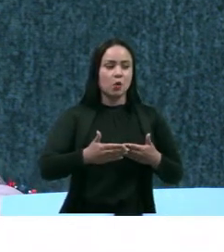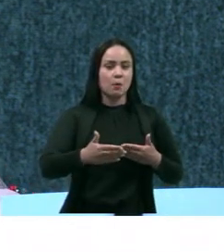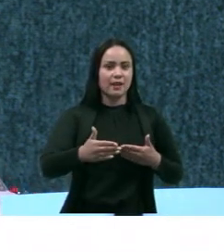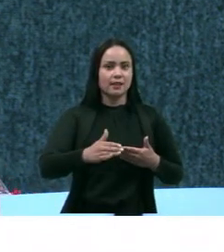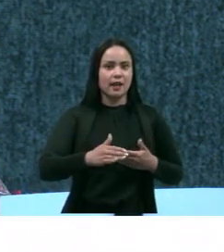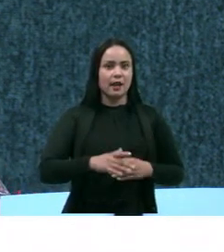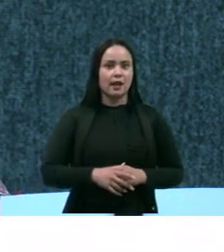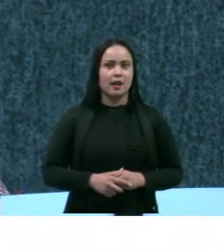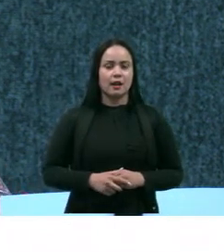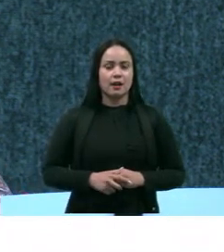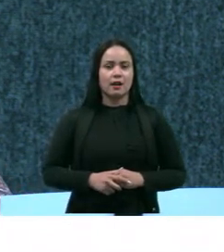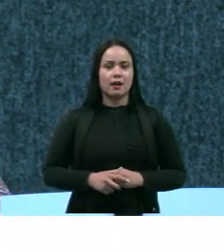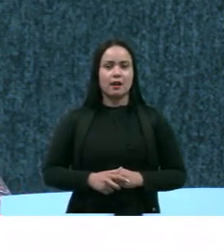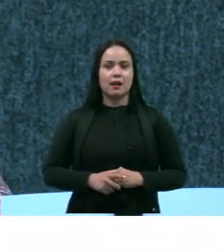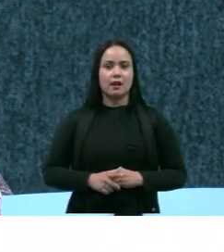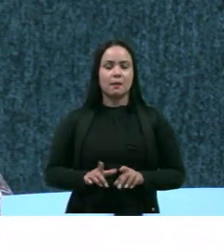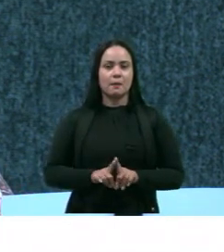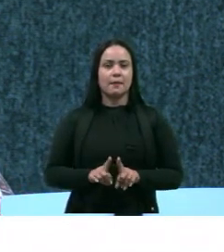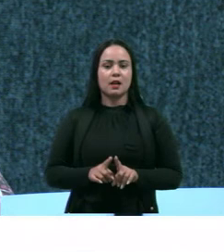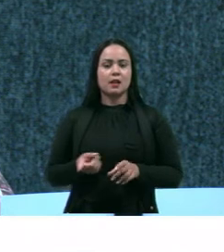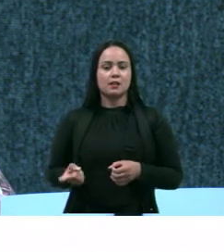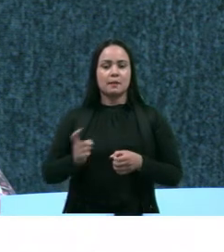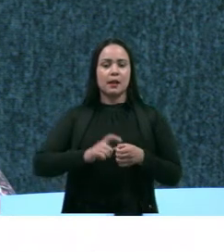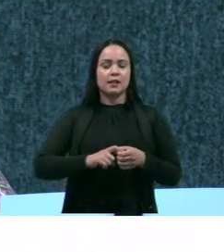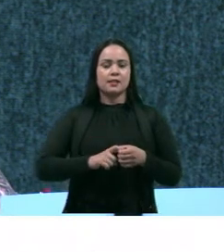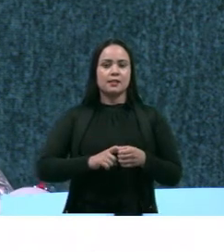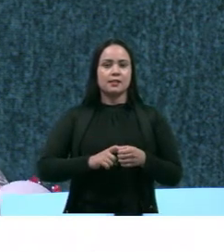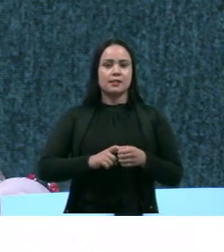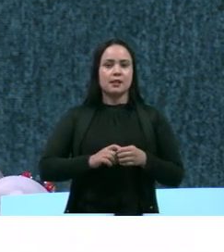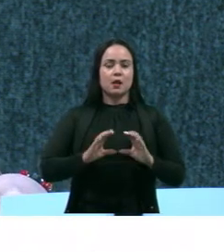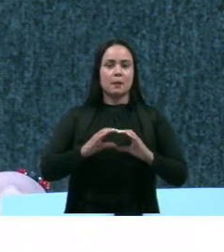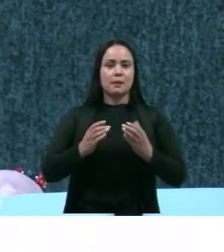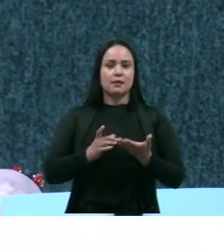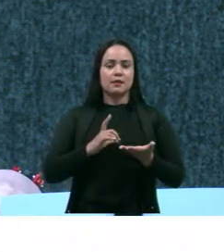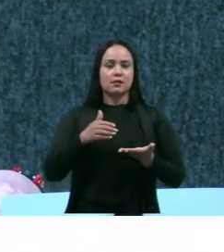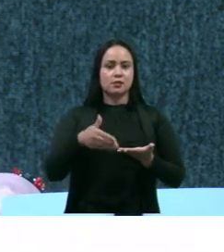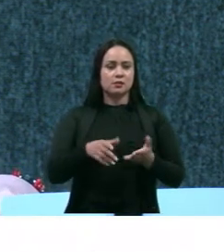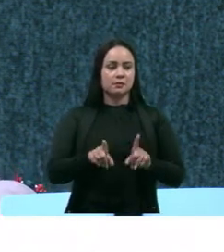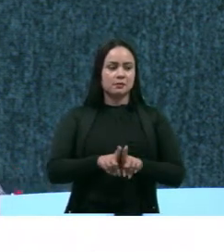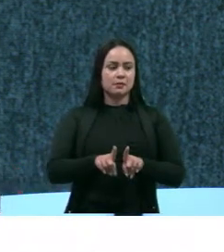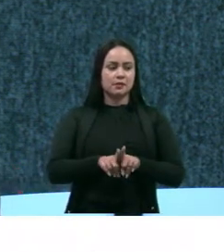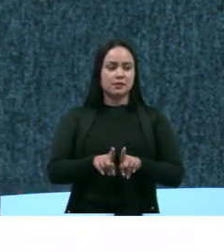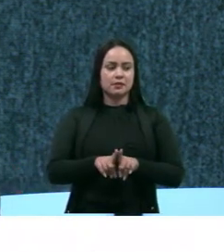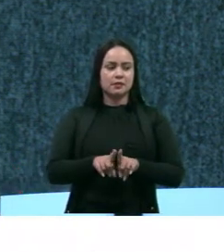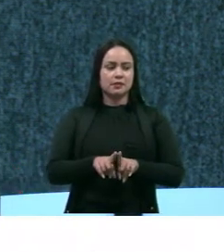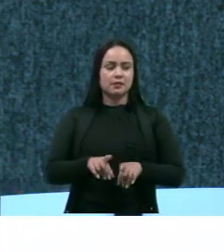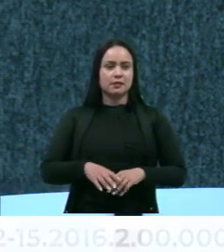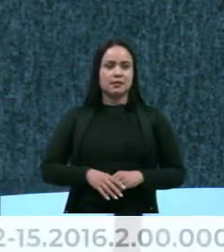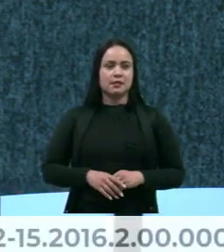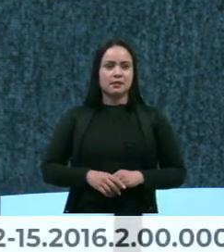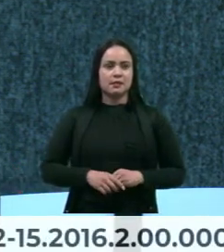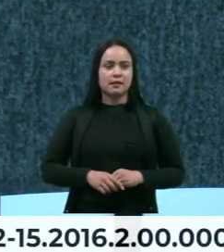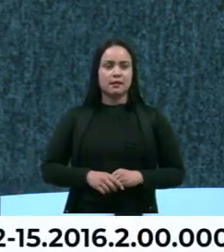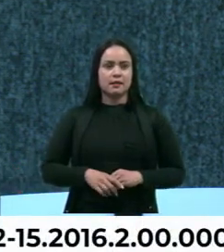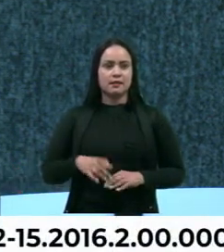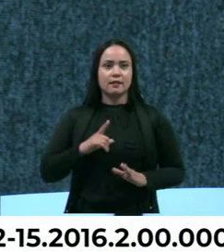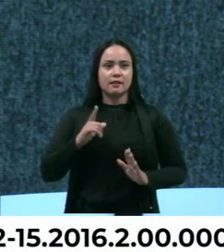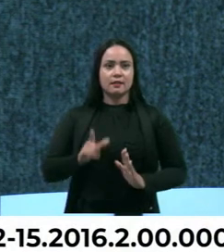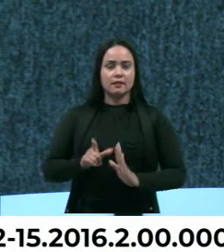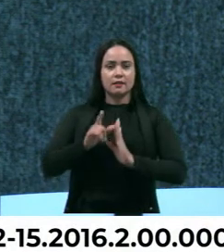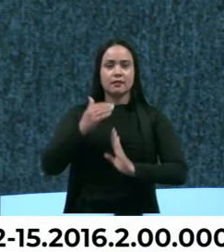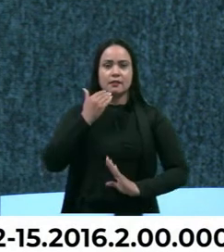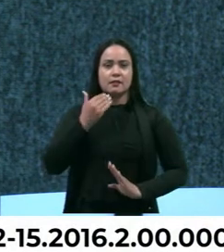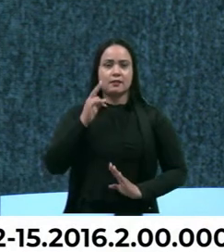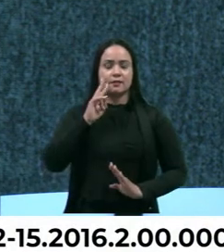funções jurisdicionais e restabeleça concomitantemente o recebimento dos subsídios correlatos, antecipou o pedido